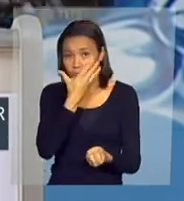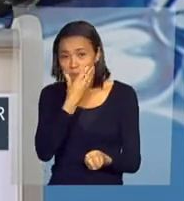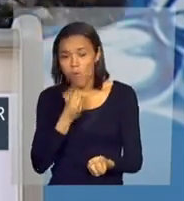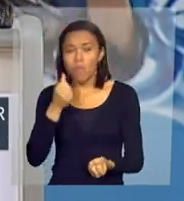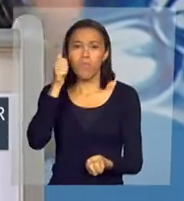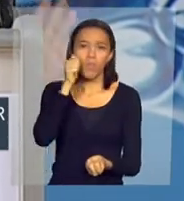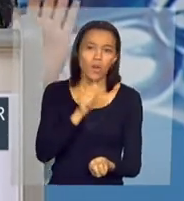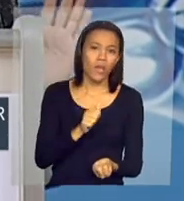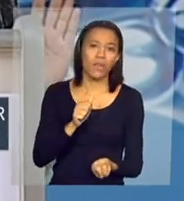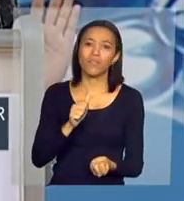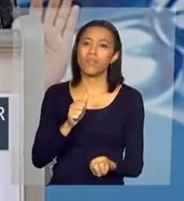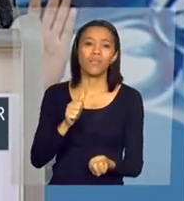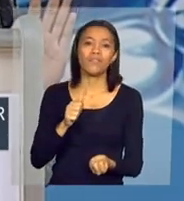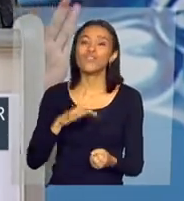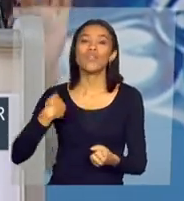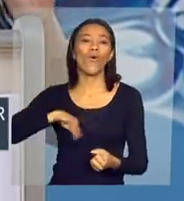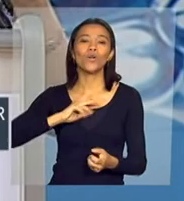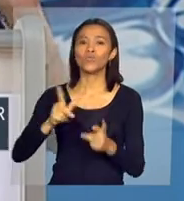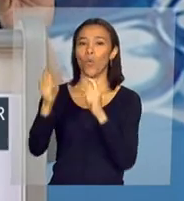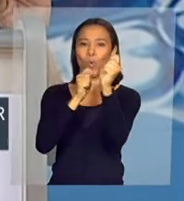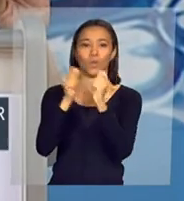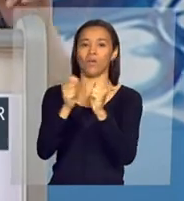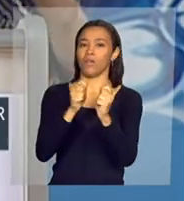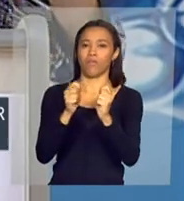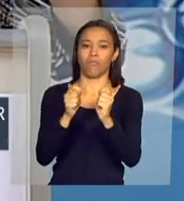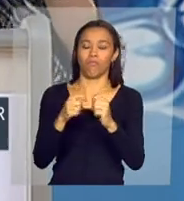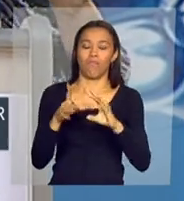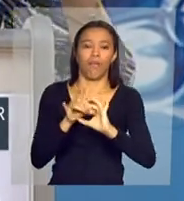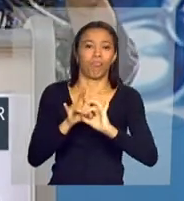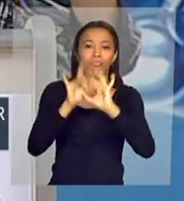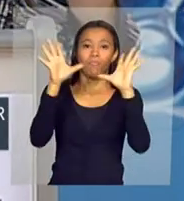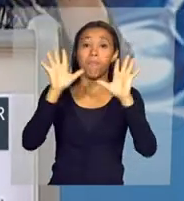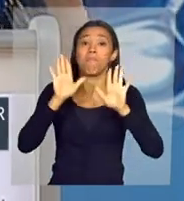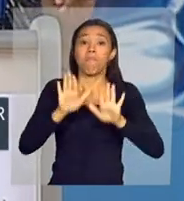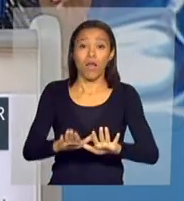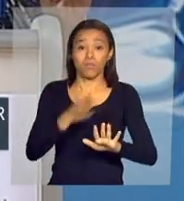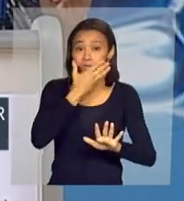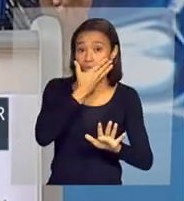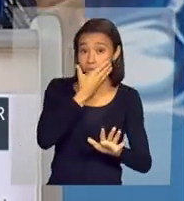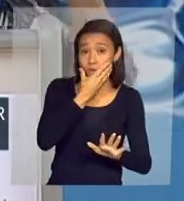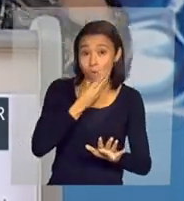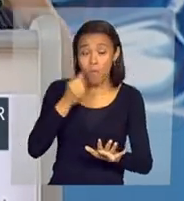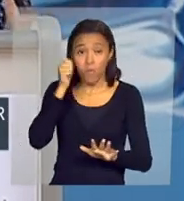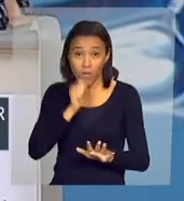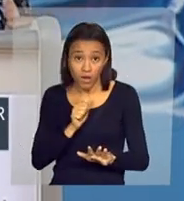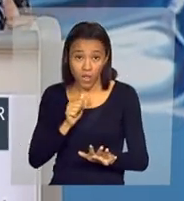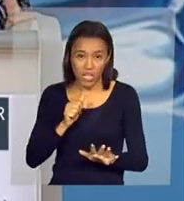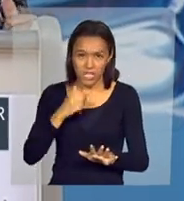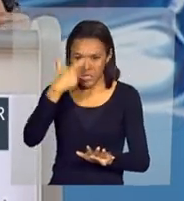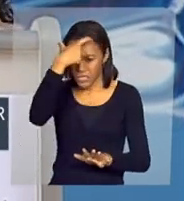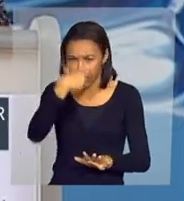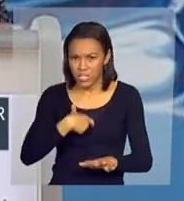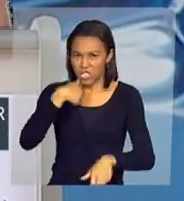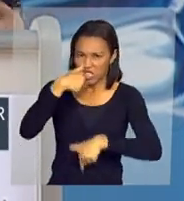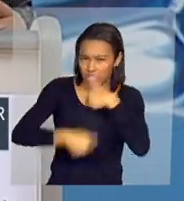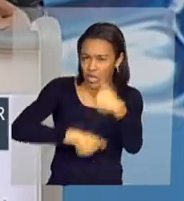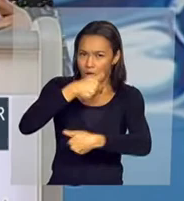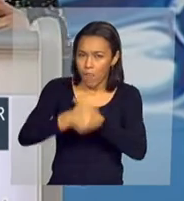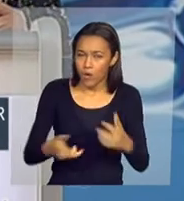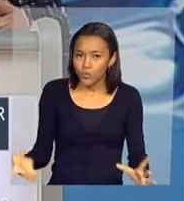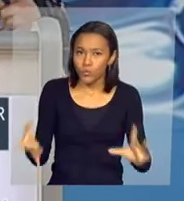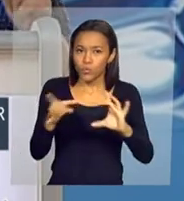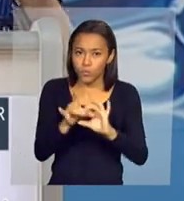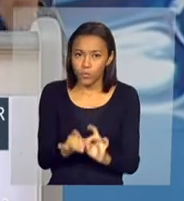mulher não controlam. Mas o homem e a mulher, no seu esforço conjunto,